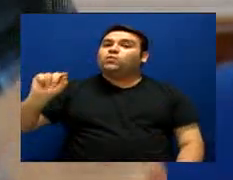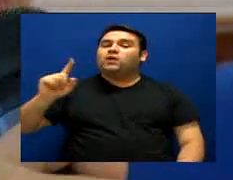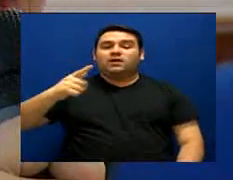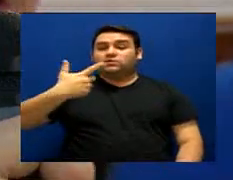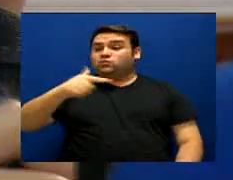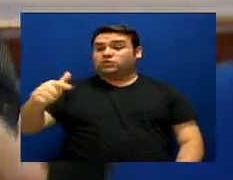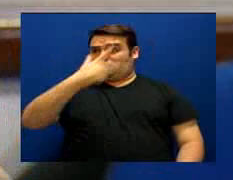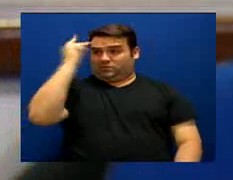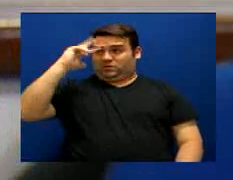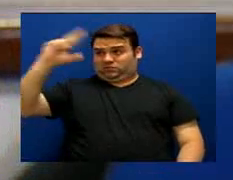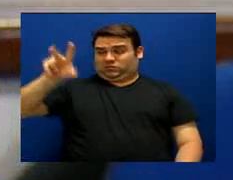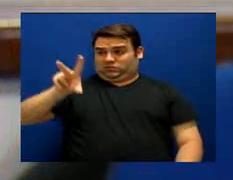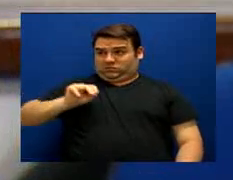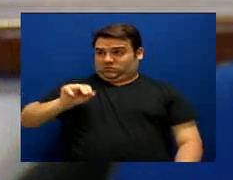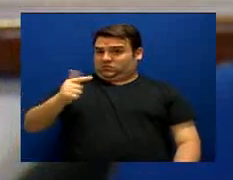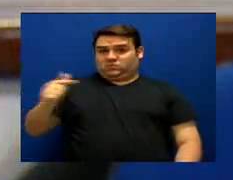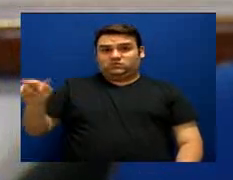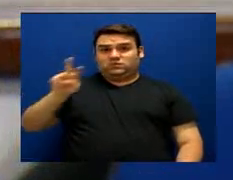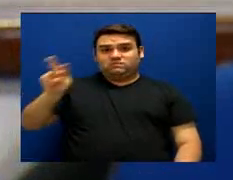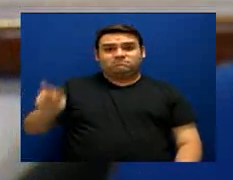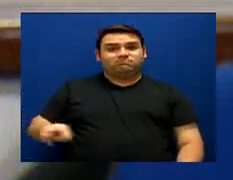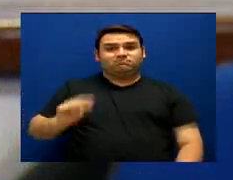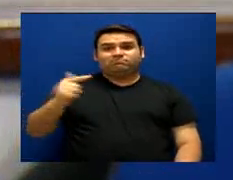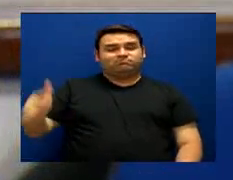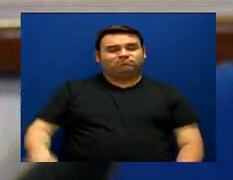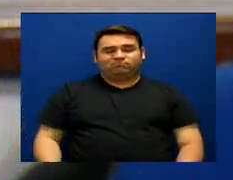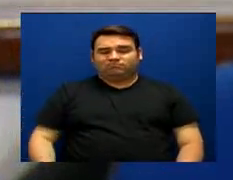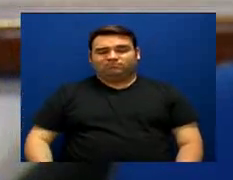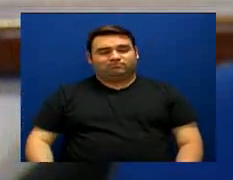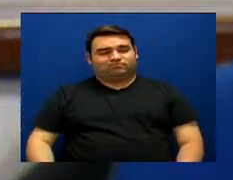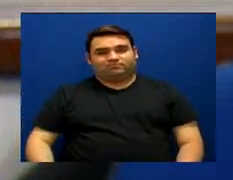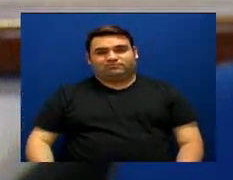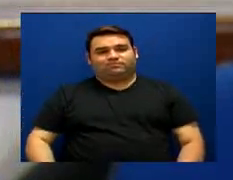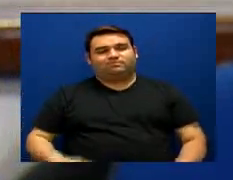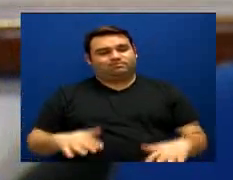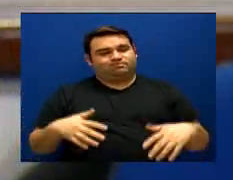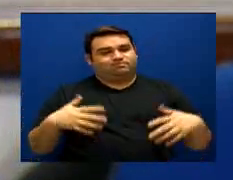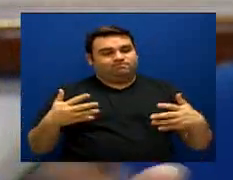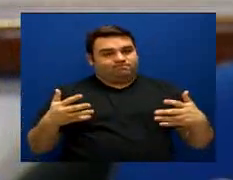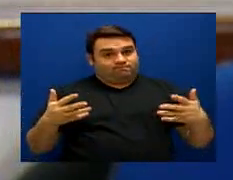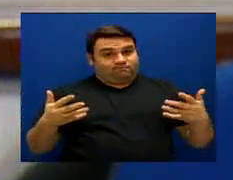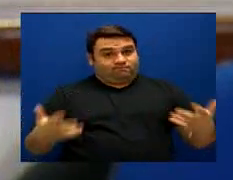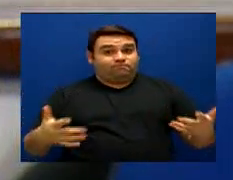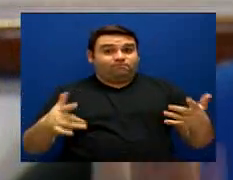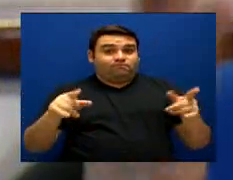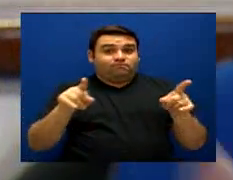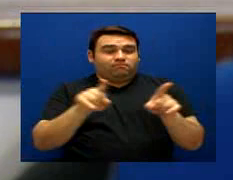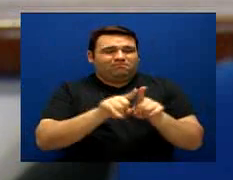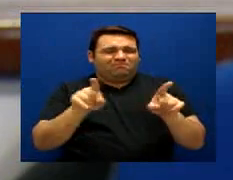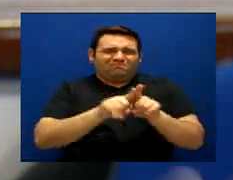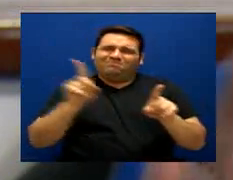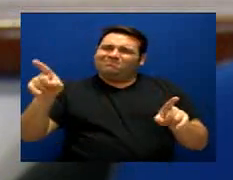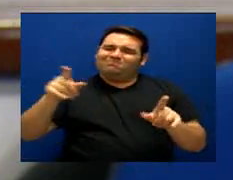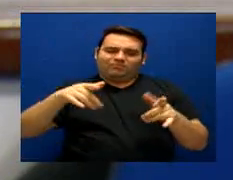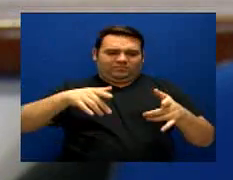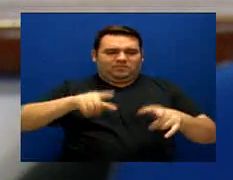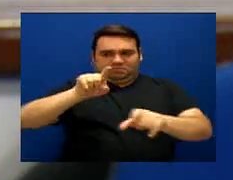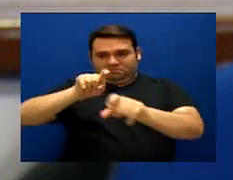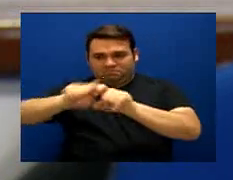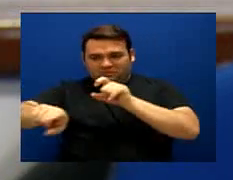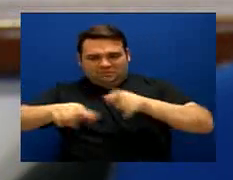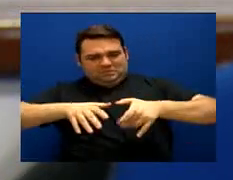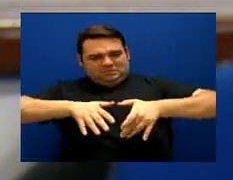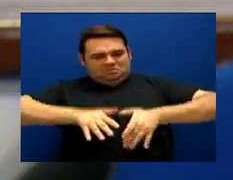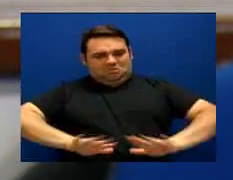tem fiscalização sobre isso, sabe? Então, é aquilo de reproduzir